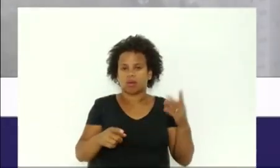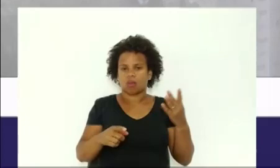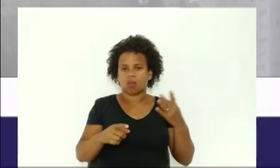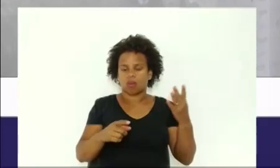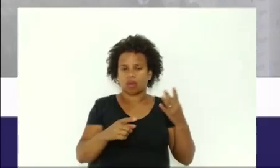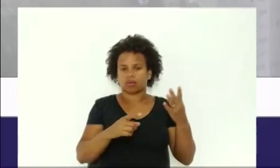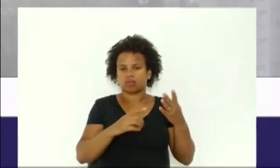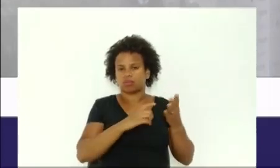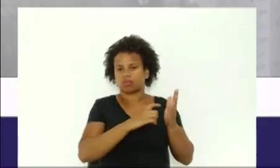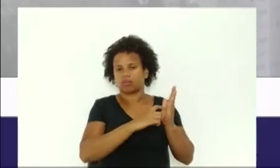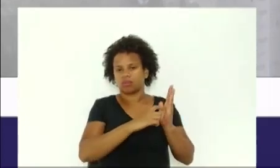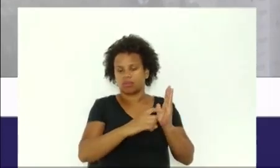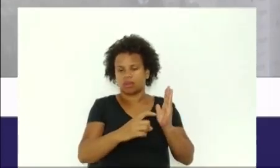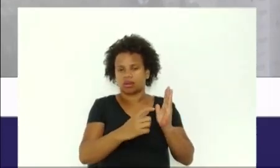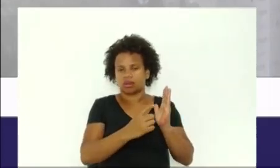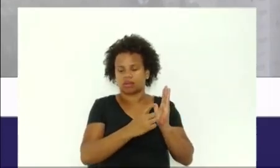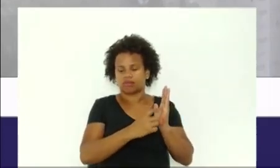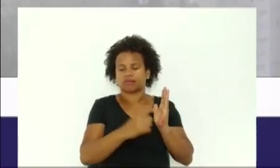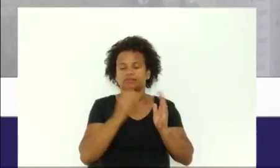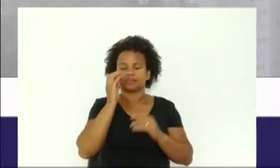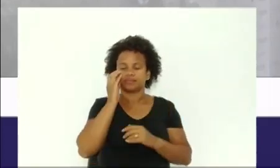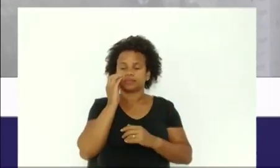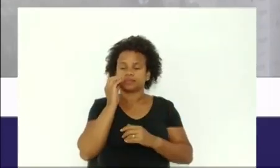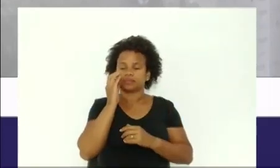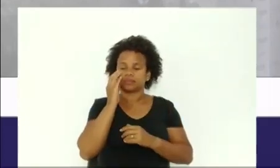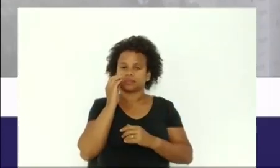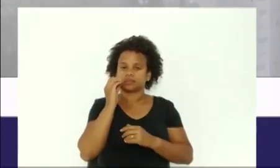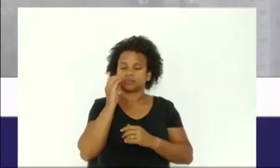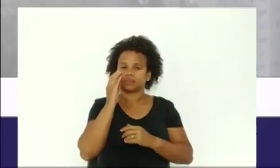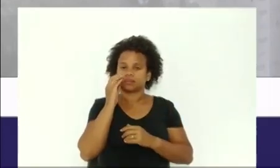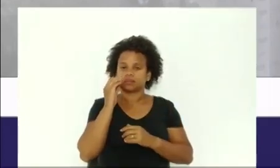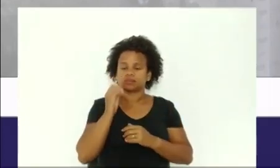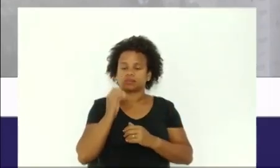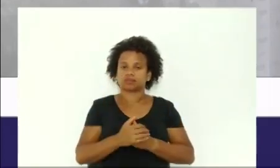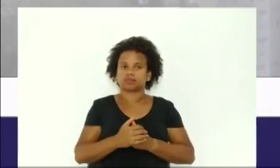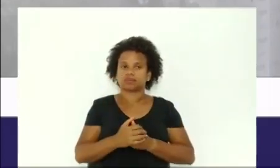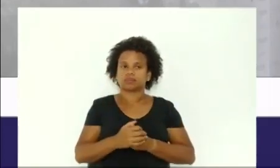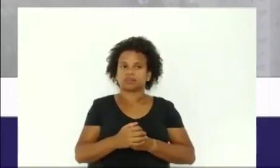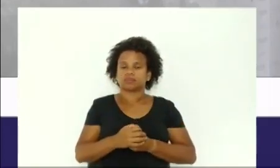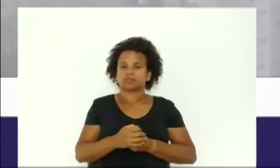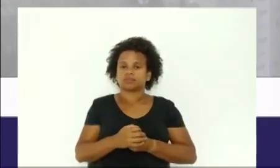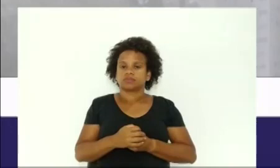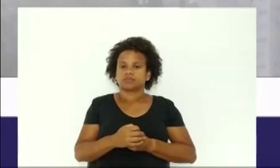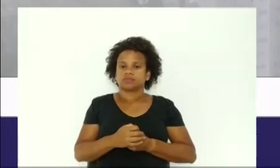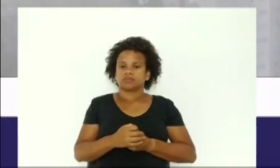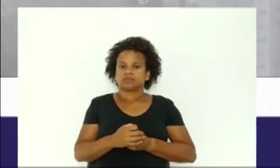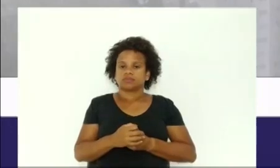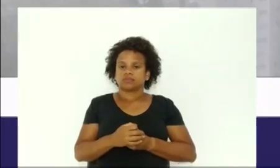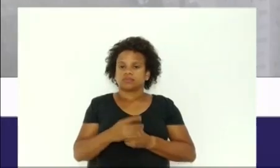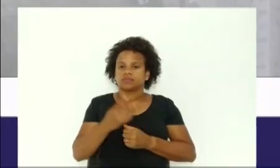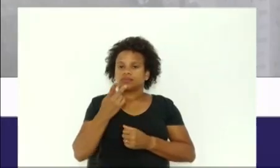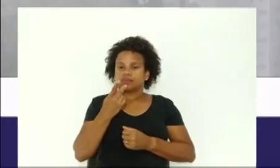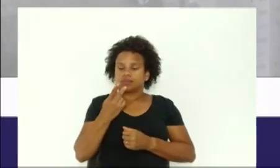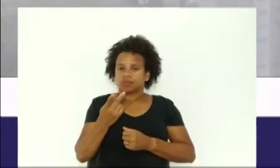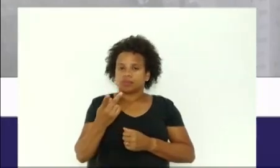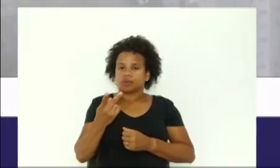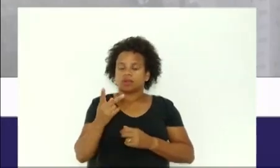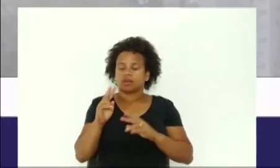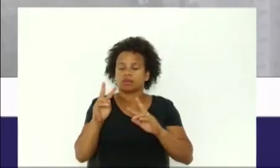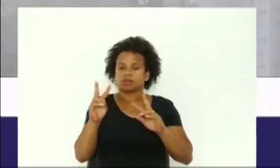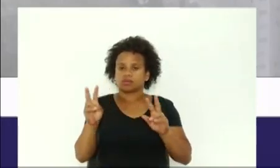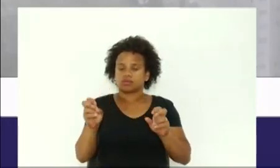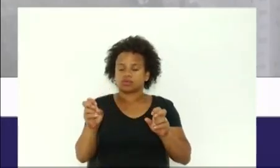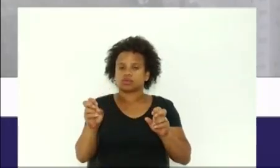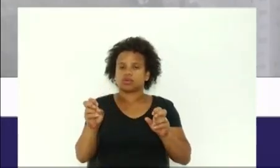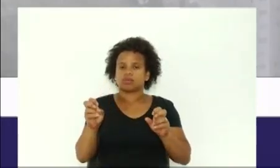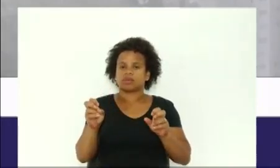É, fala exatamente da questão de